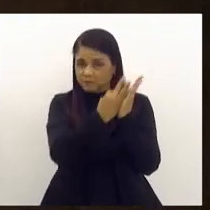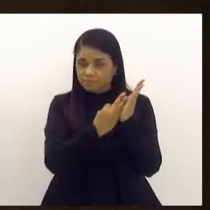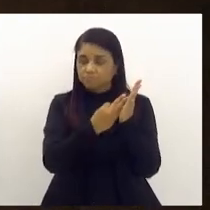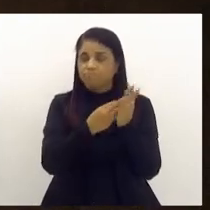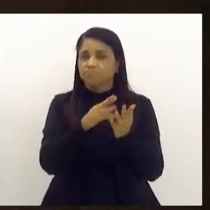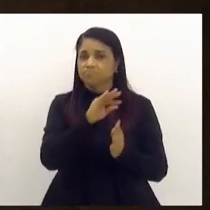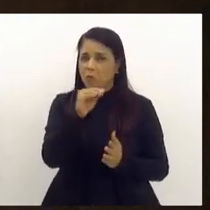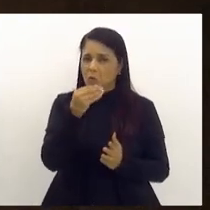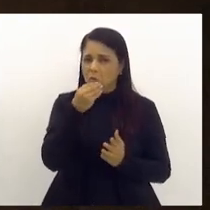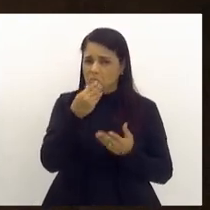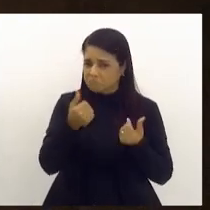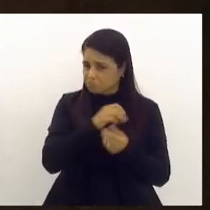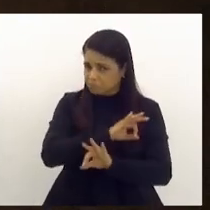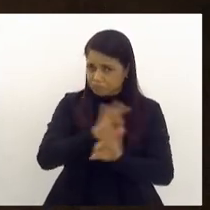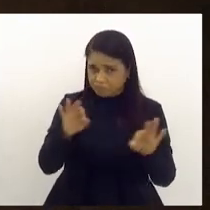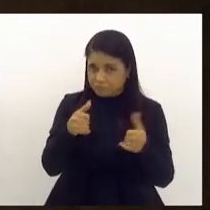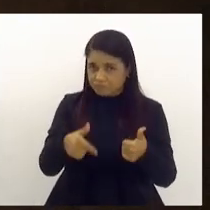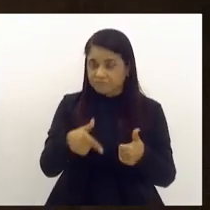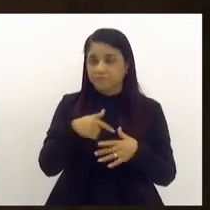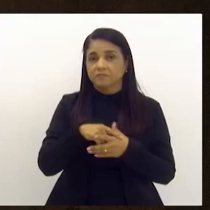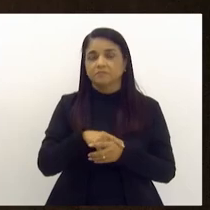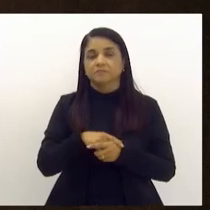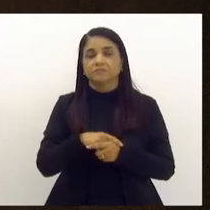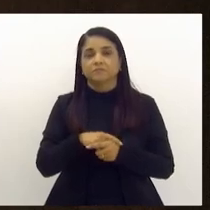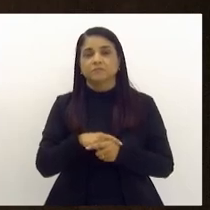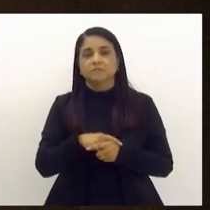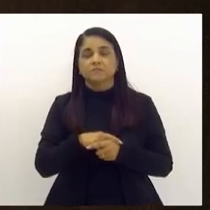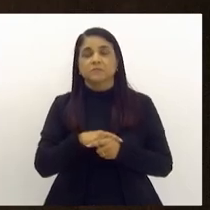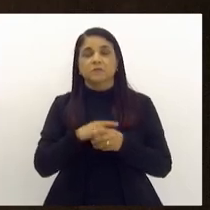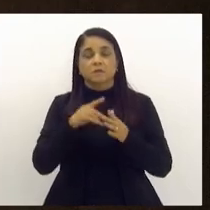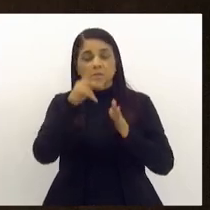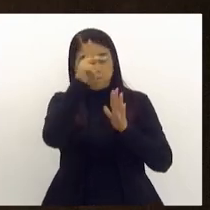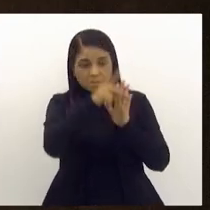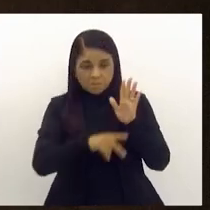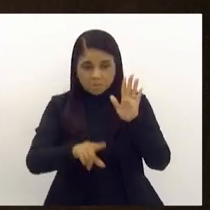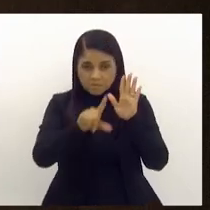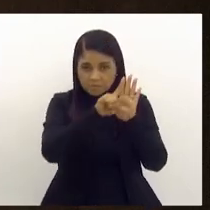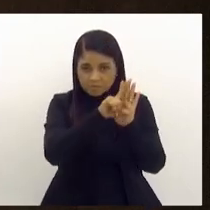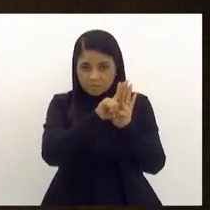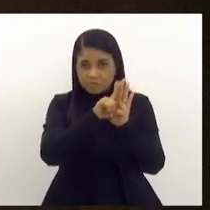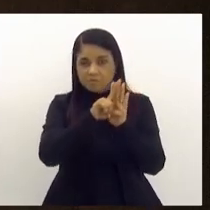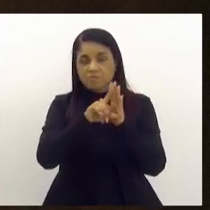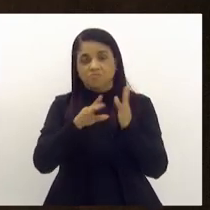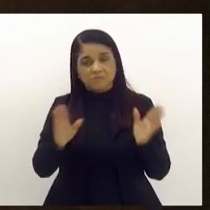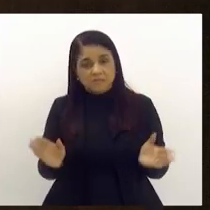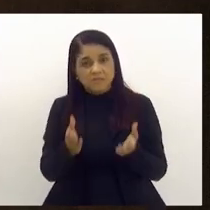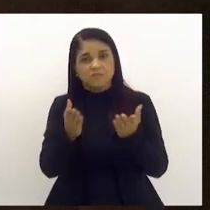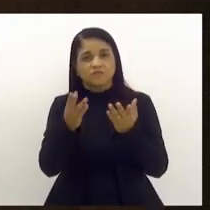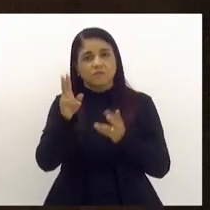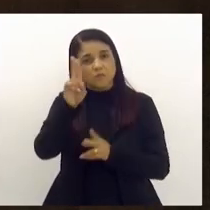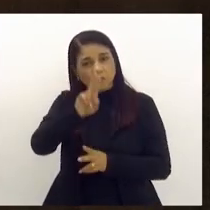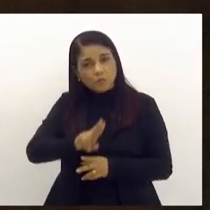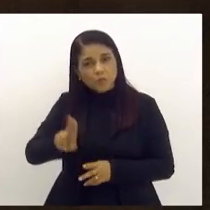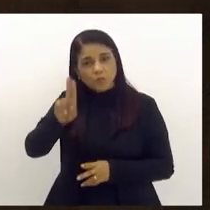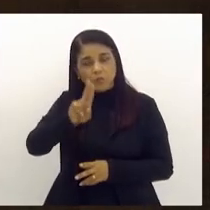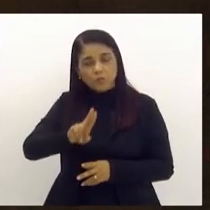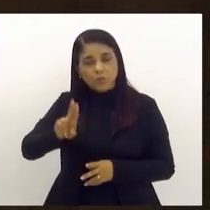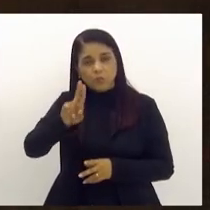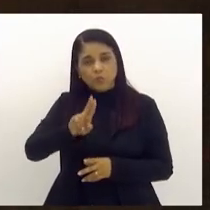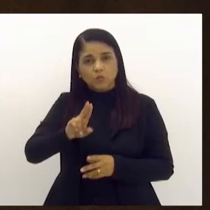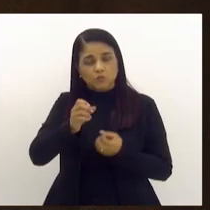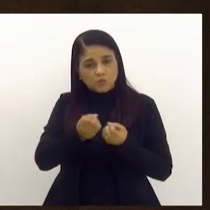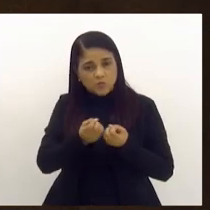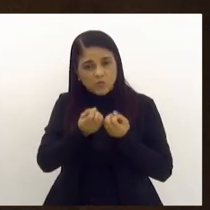oportuna. Programas e projetos voltados a incentivar o uso e a